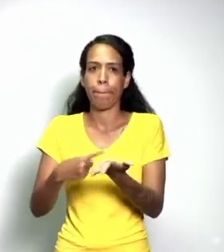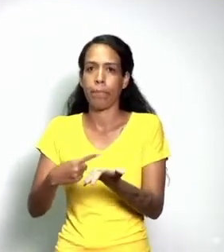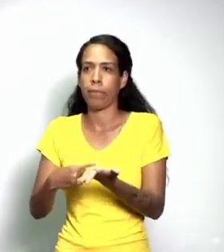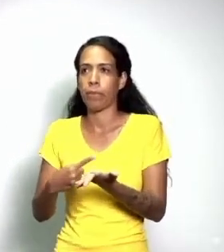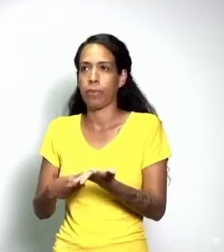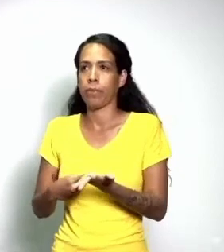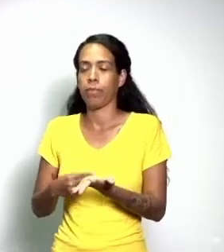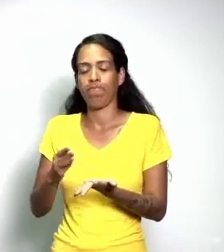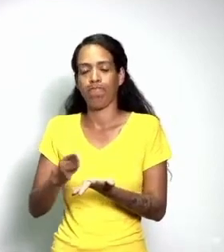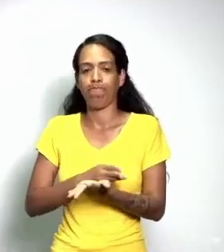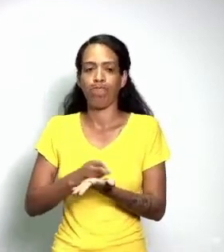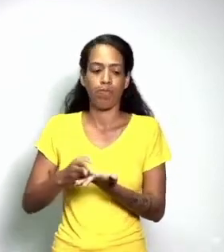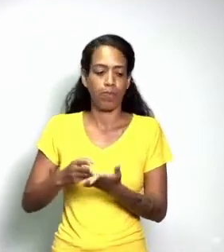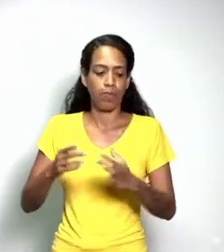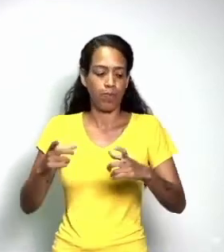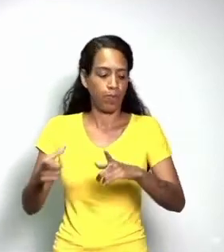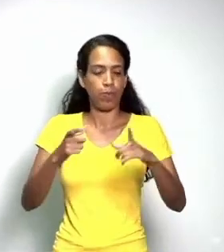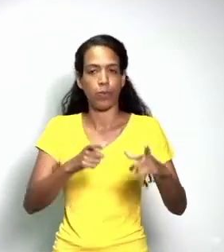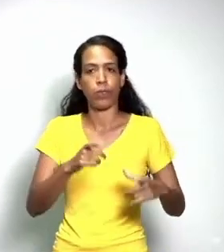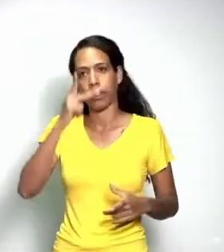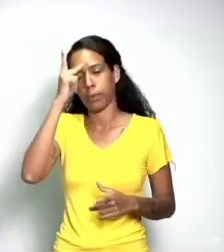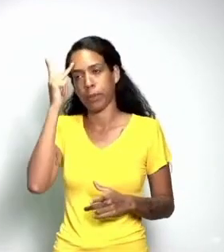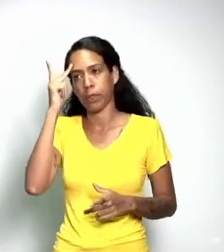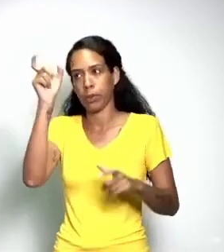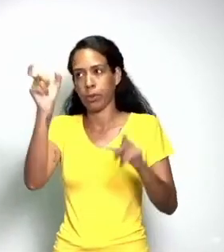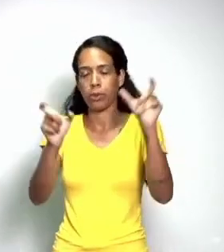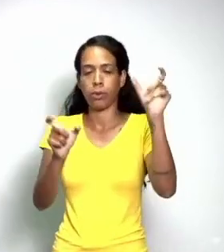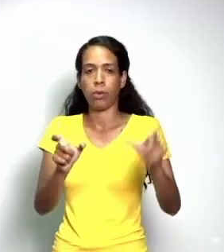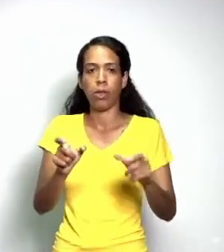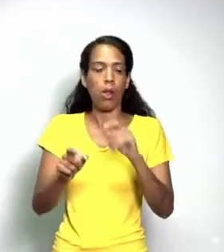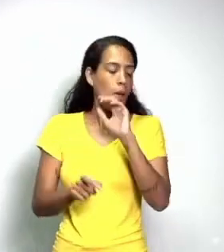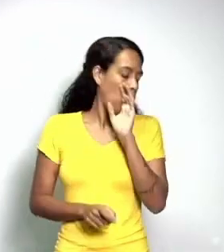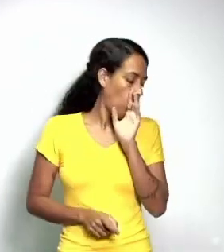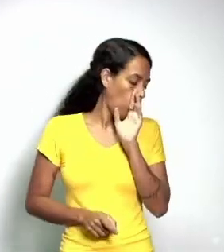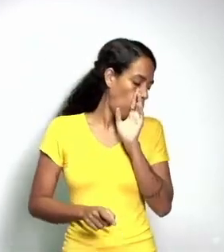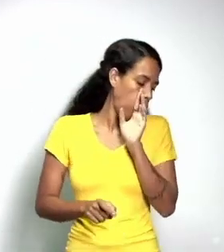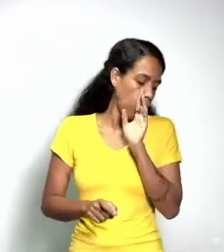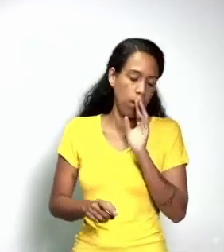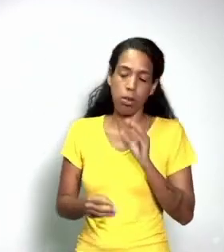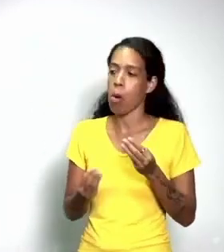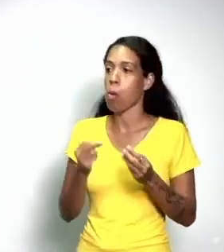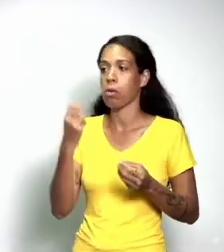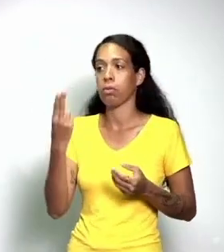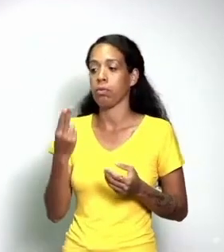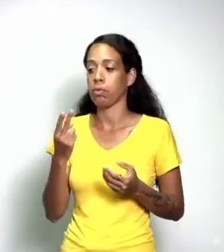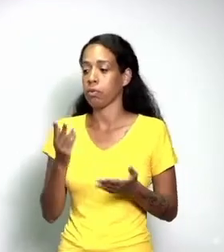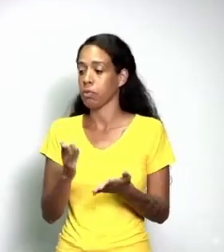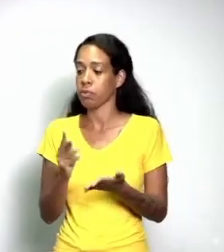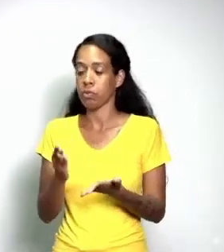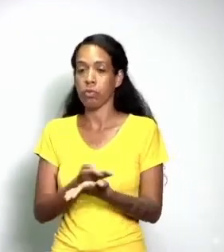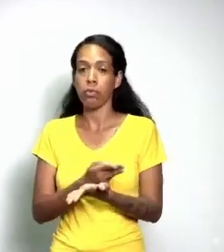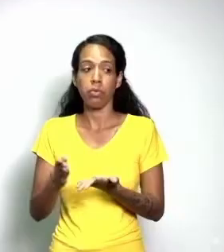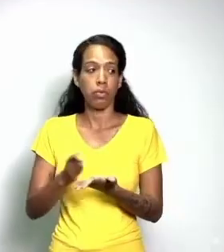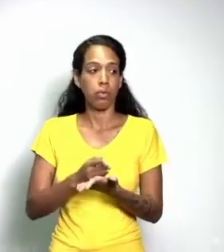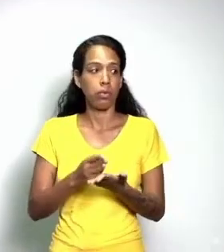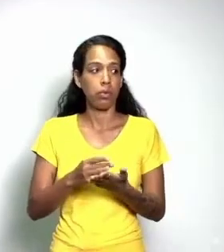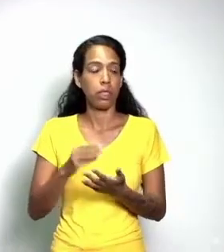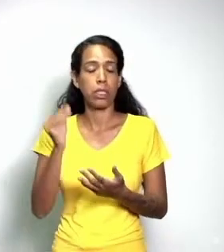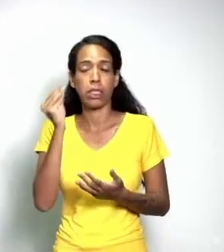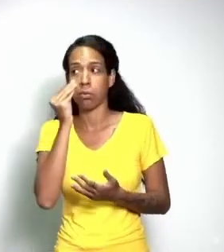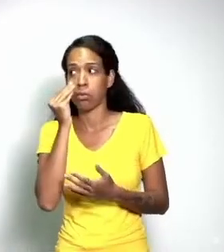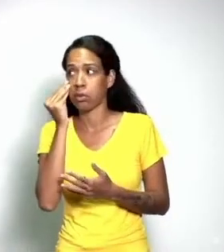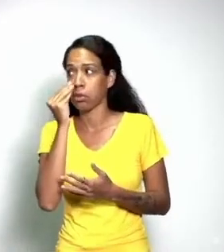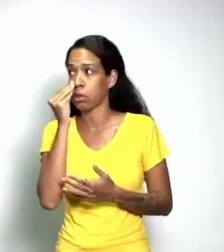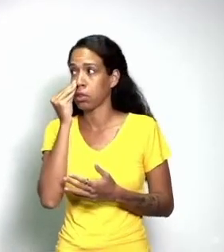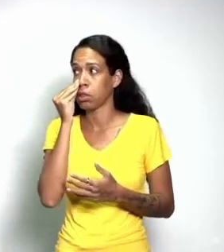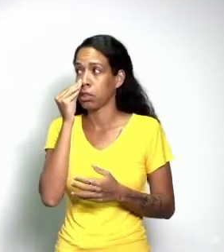em alguma posição dos atores, ou em alguma passagem, ou quiser fazer até mesmo teste